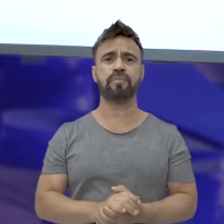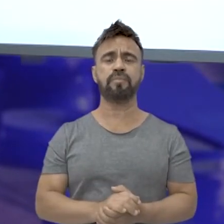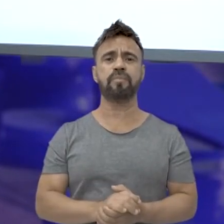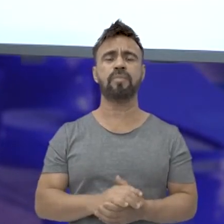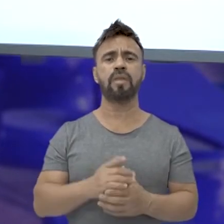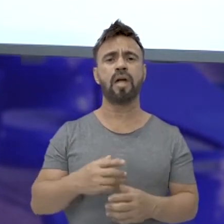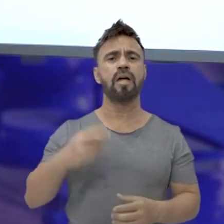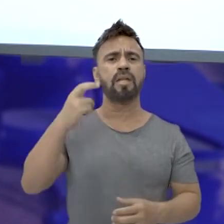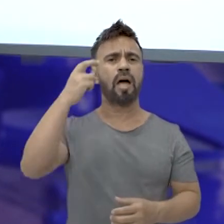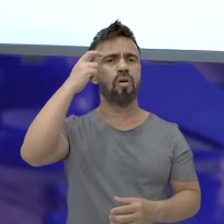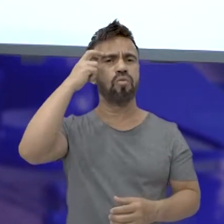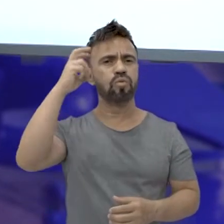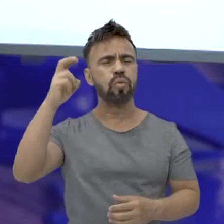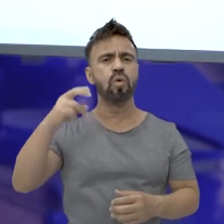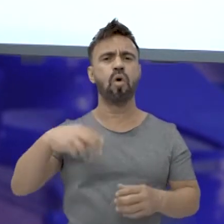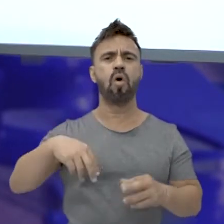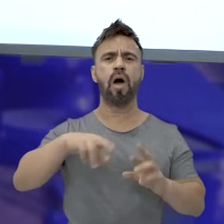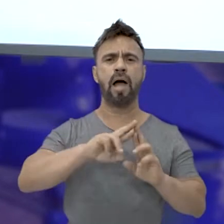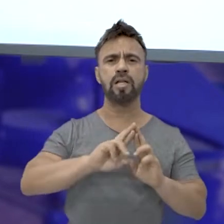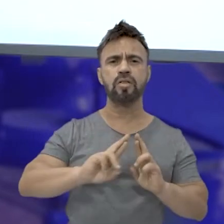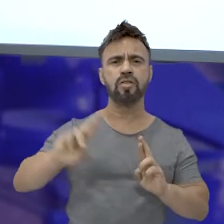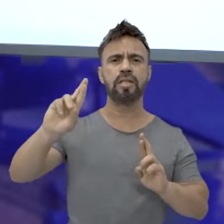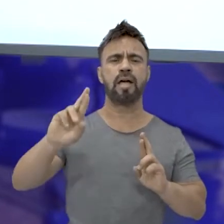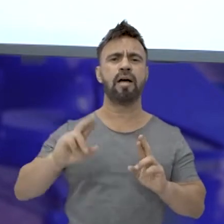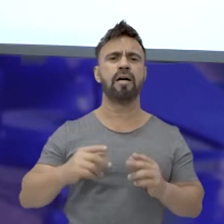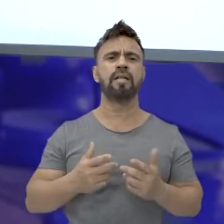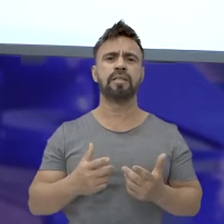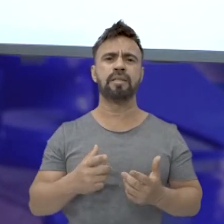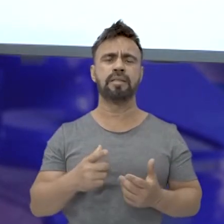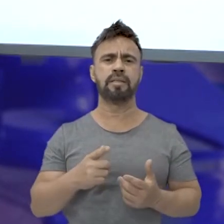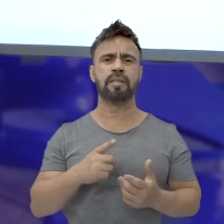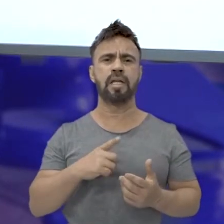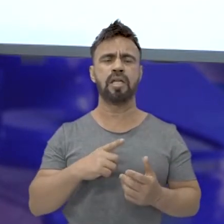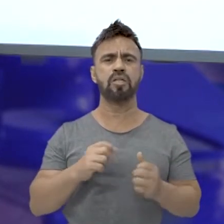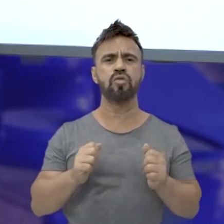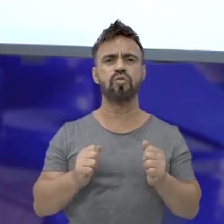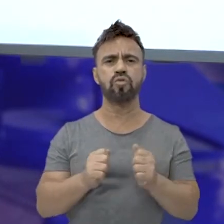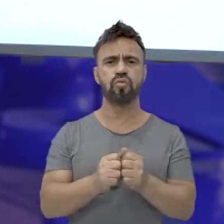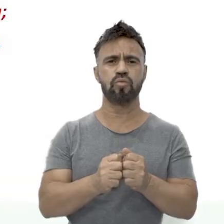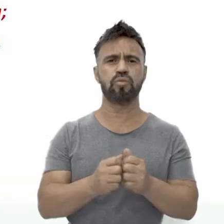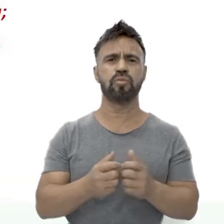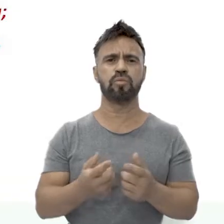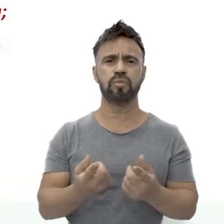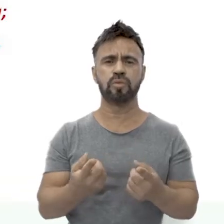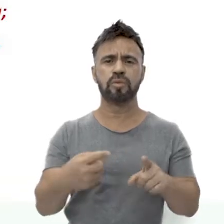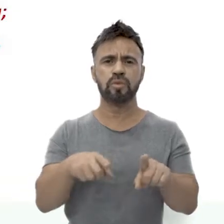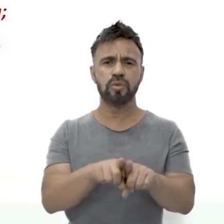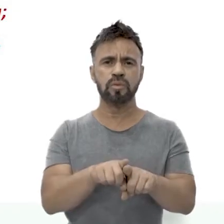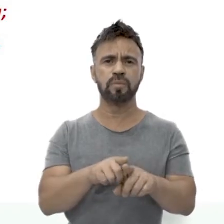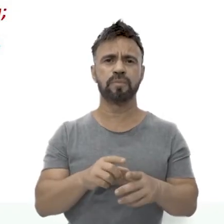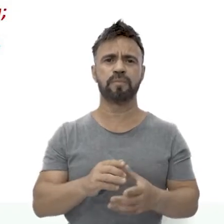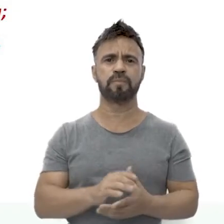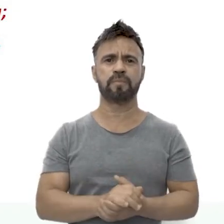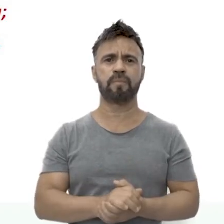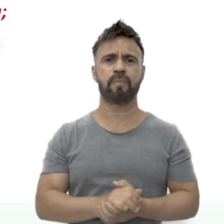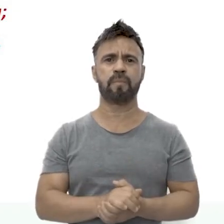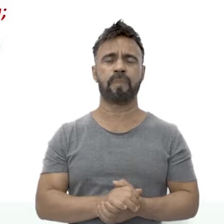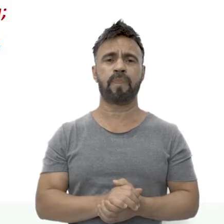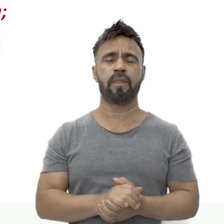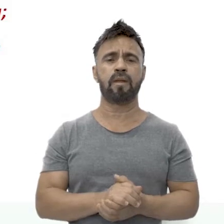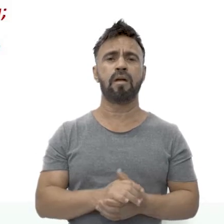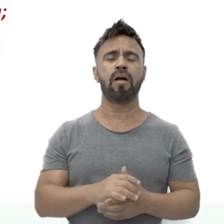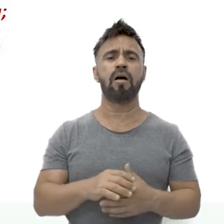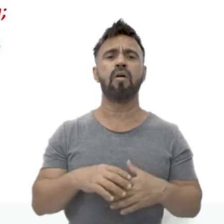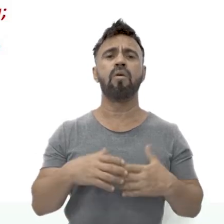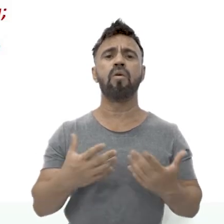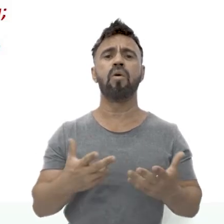tanto a cultura como a religiosidade estejam sempre juntas. Então, que tipos de